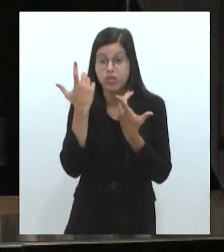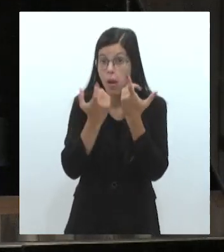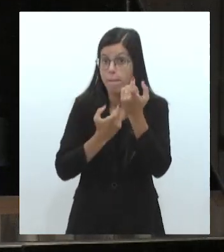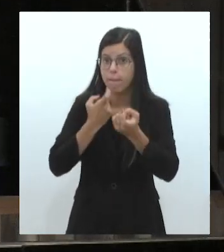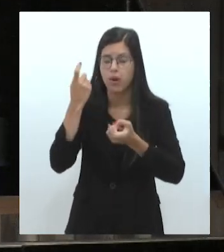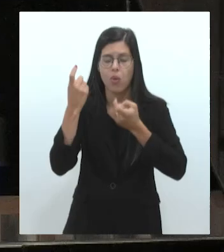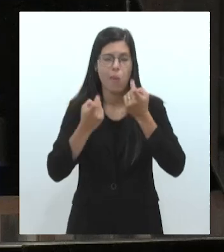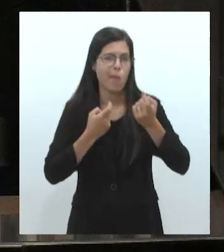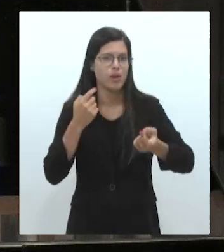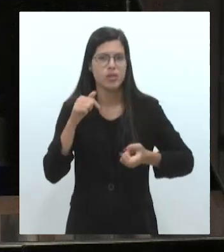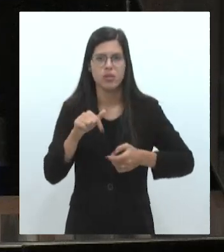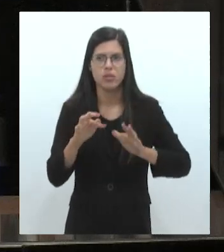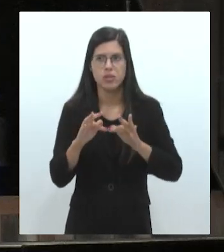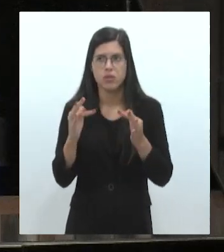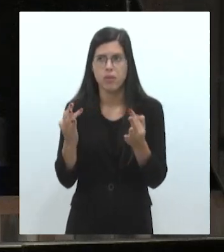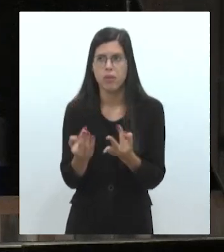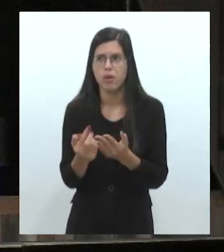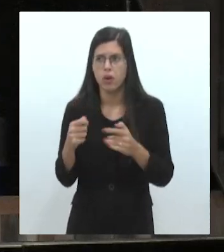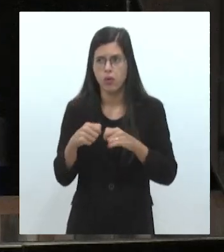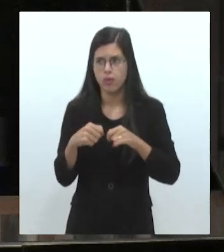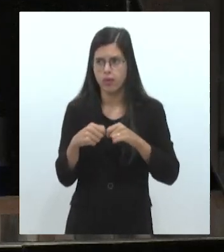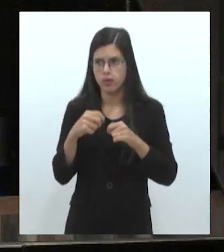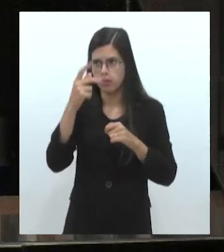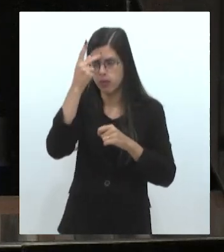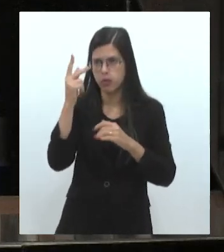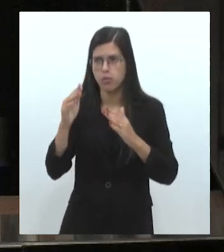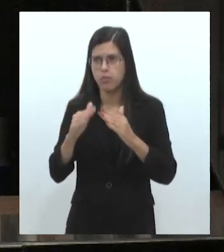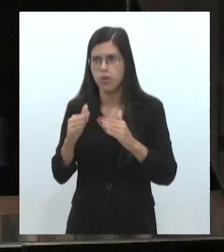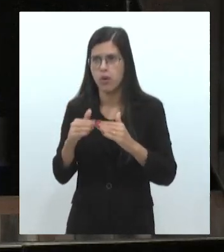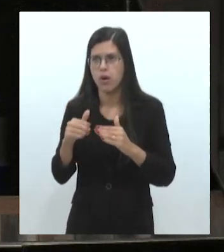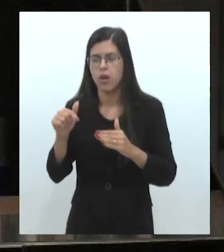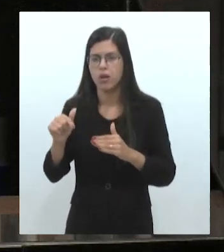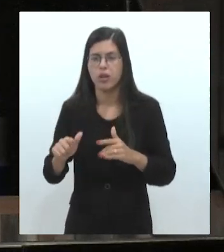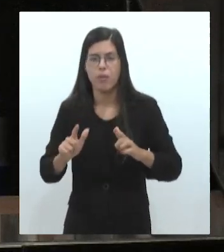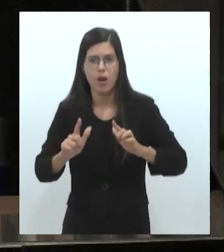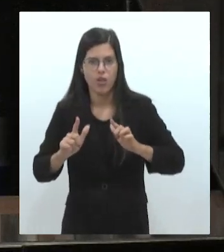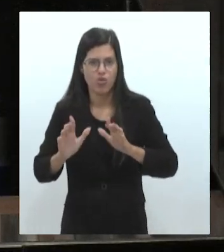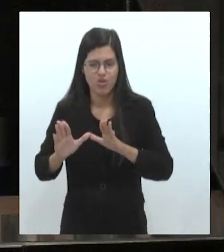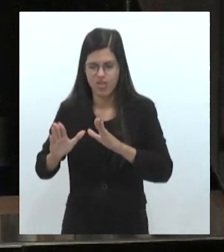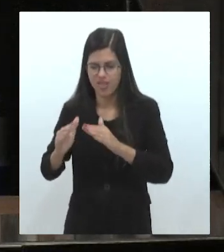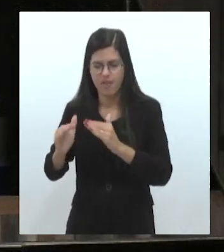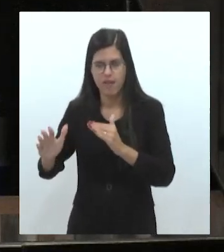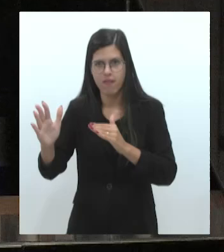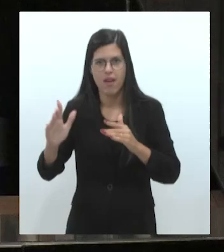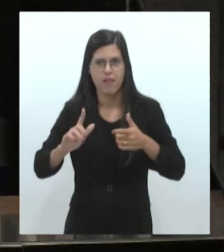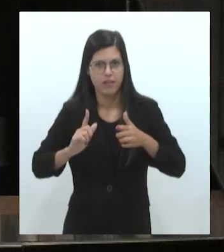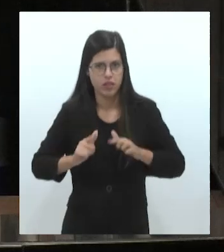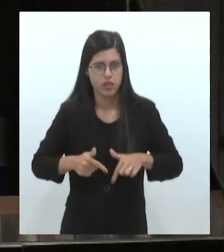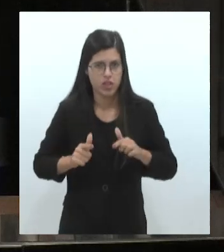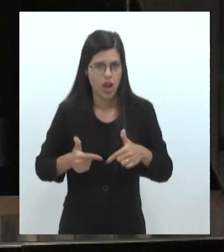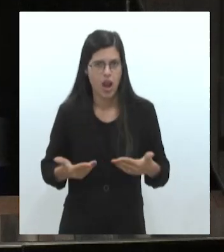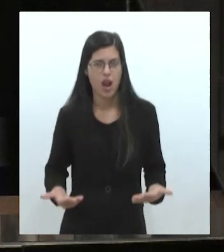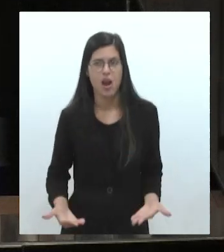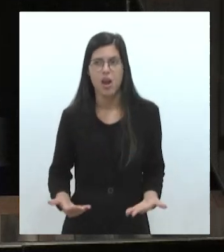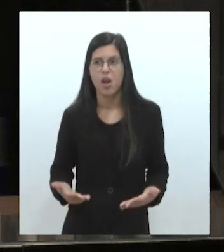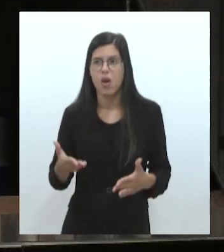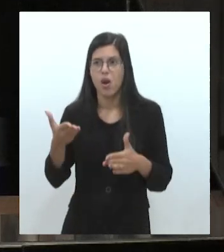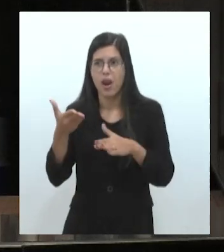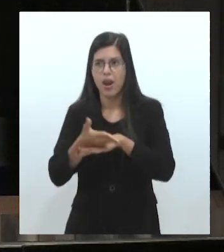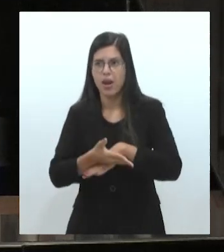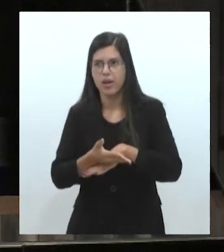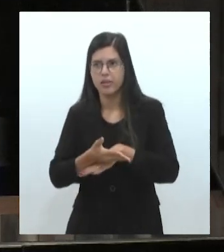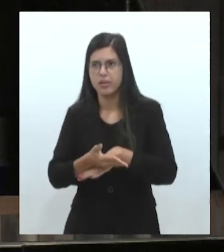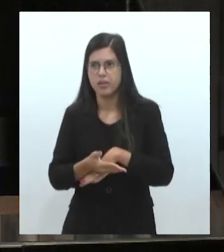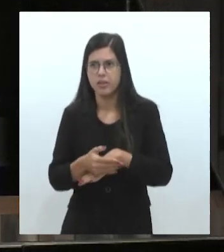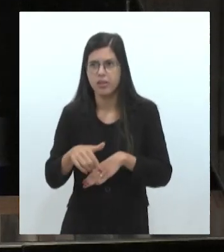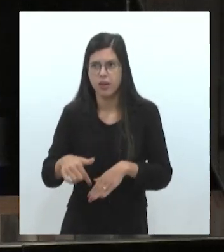que eu faço com o morador da região do Complexo de Jael, que traz para a gente, entra na sala da comissão com um saco de